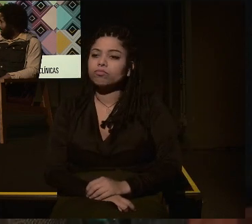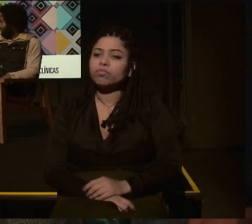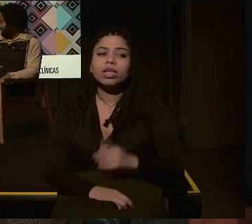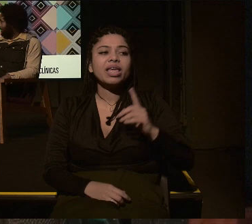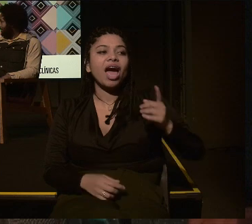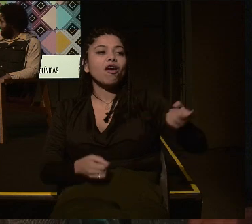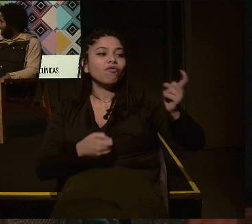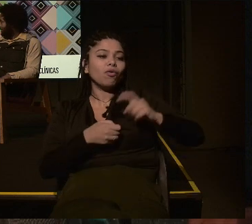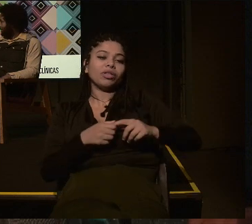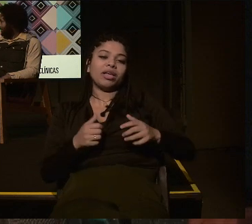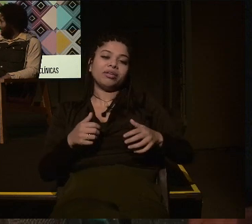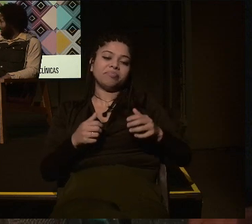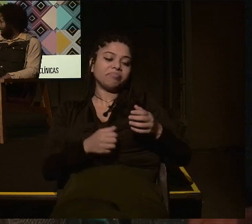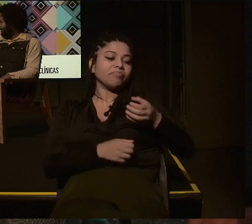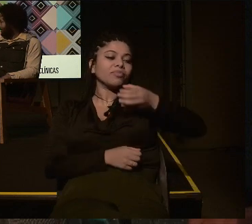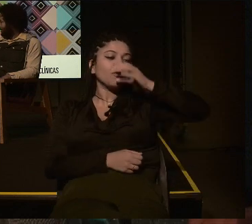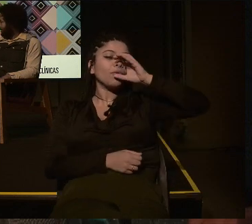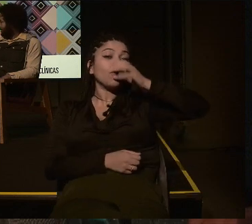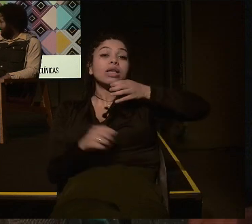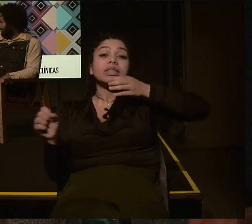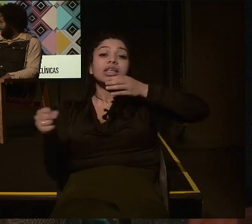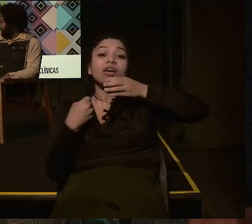tomar minha cerveja e aí